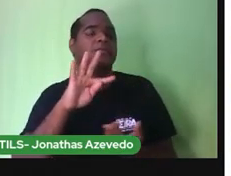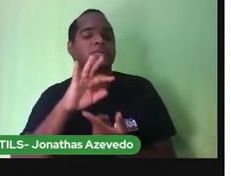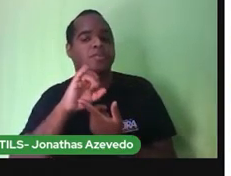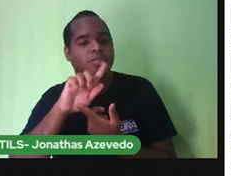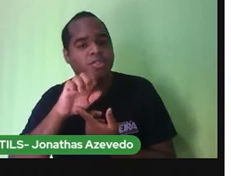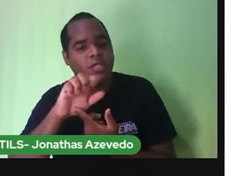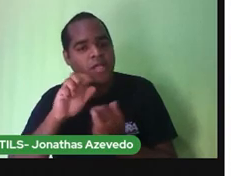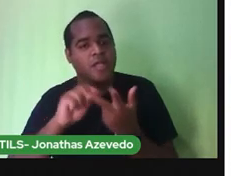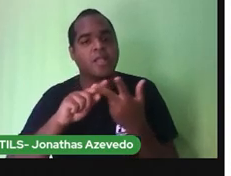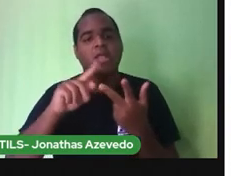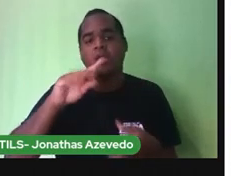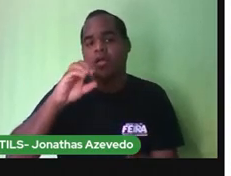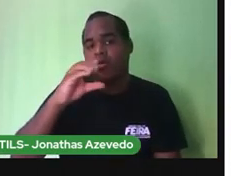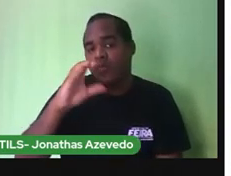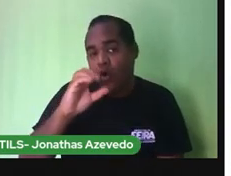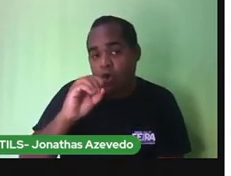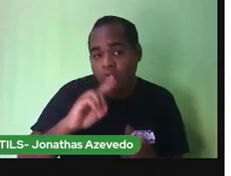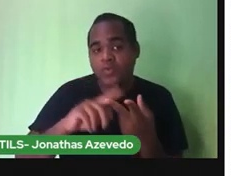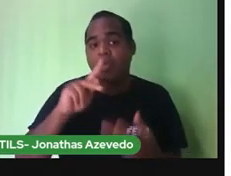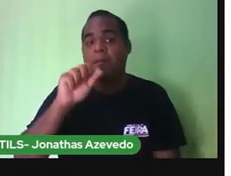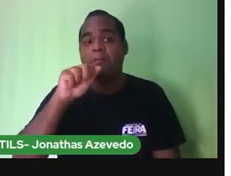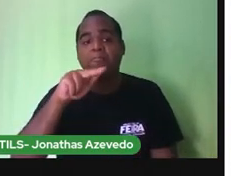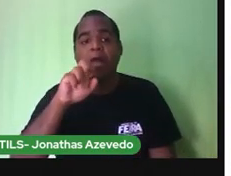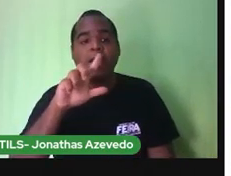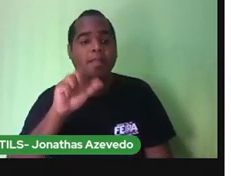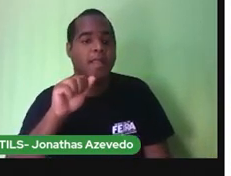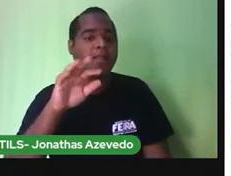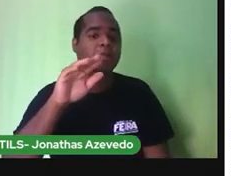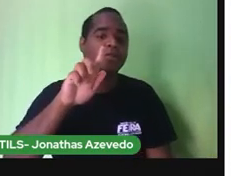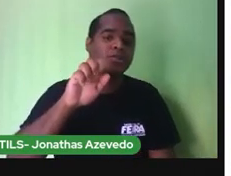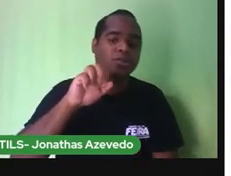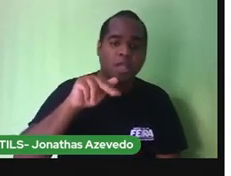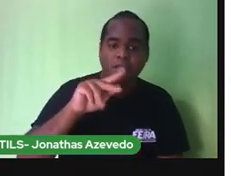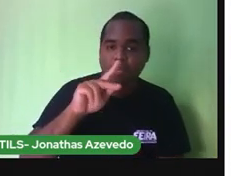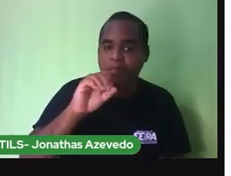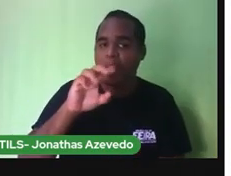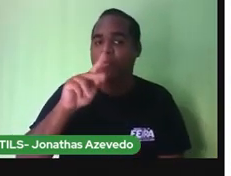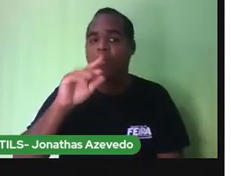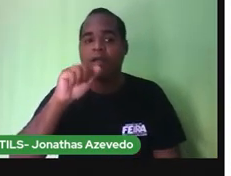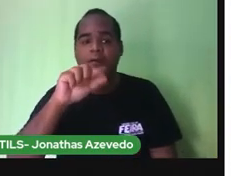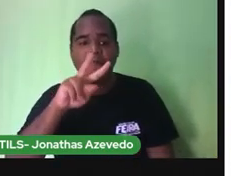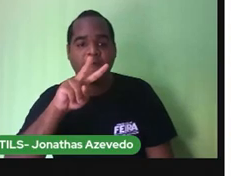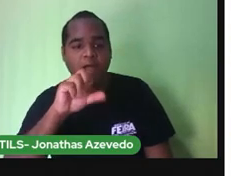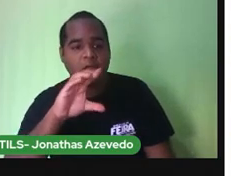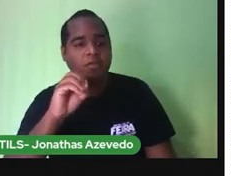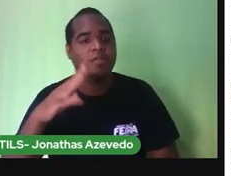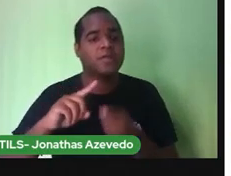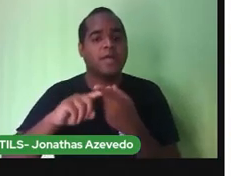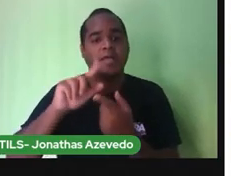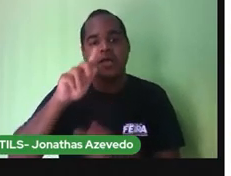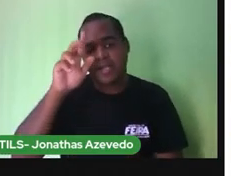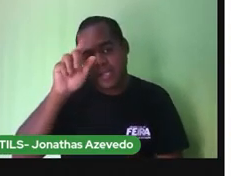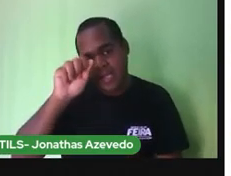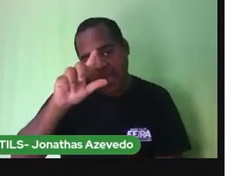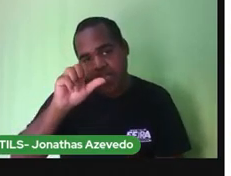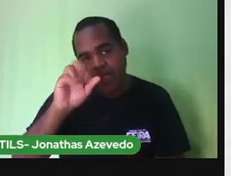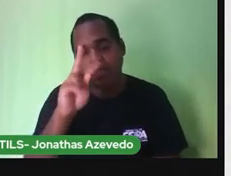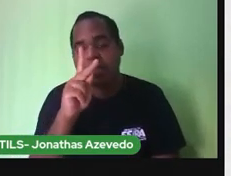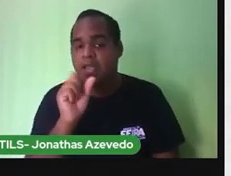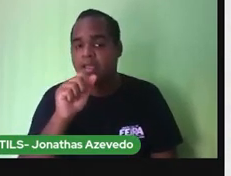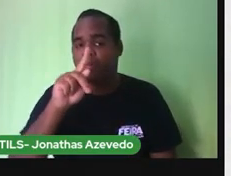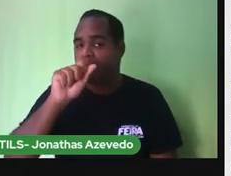osso panela Jenipapo cavalo galinha pato